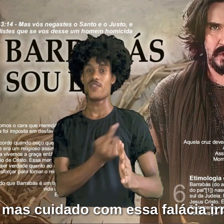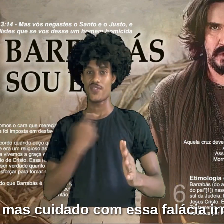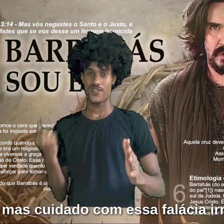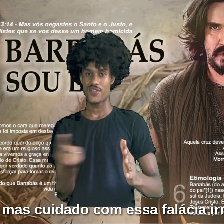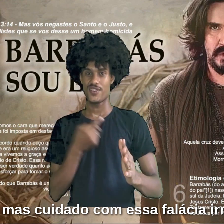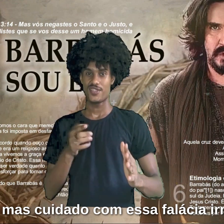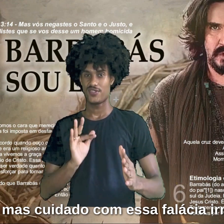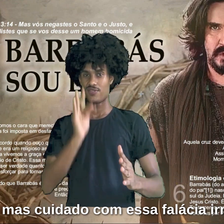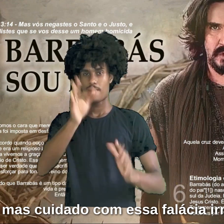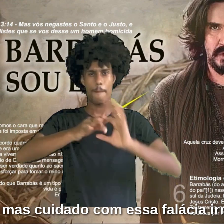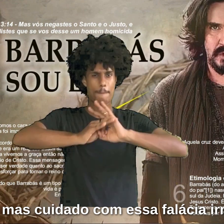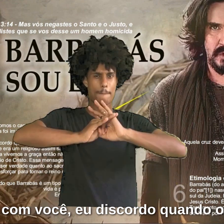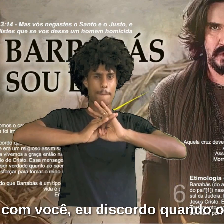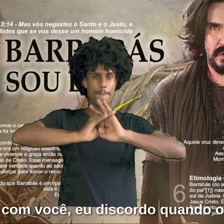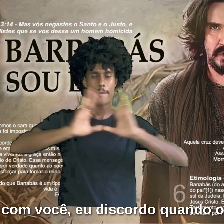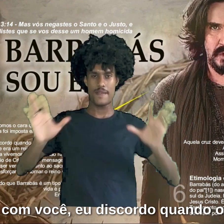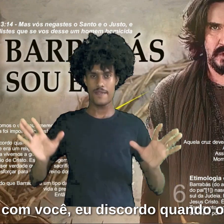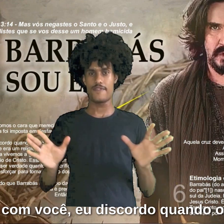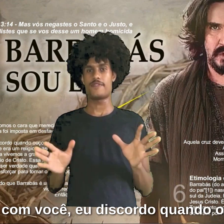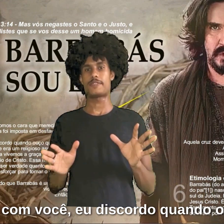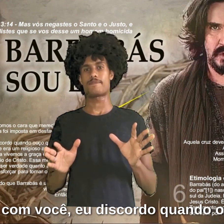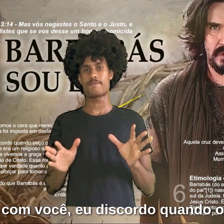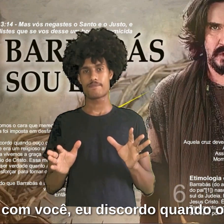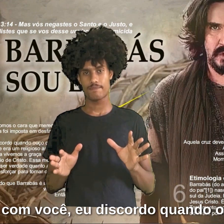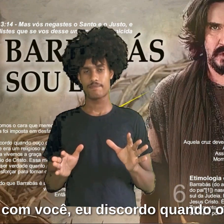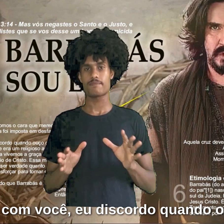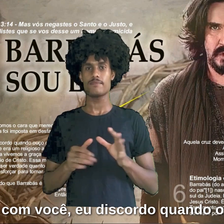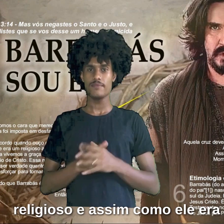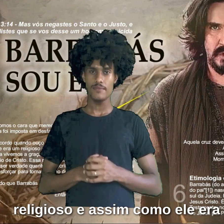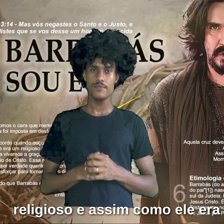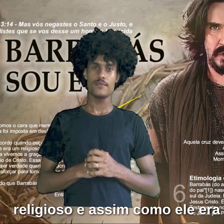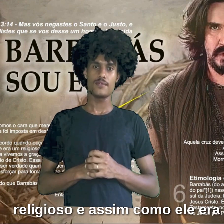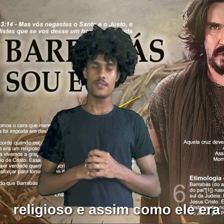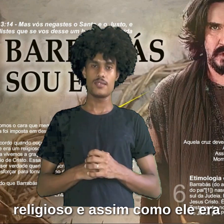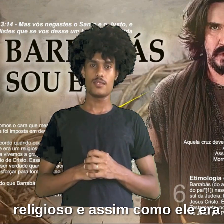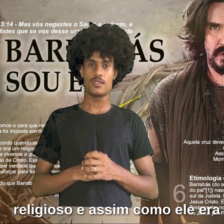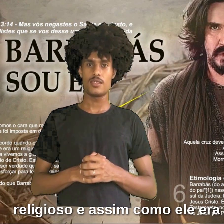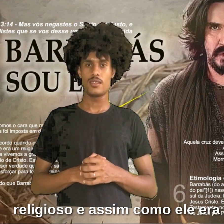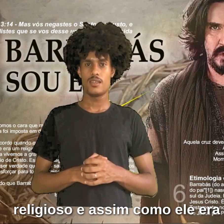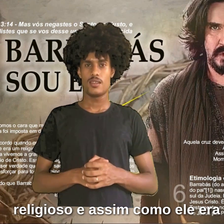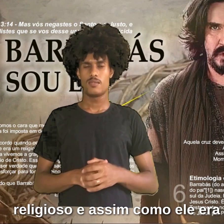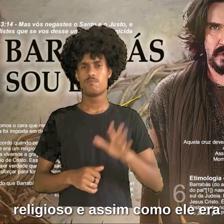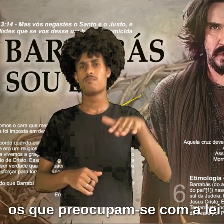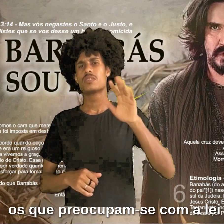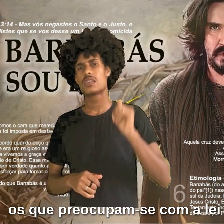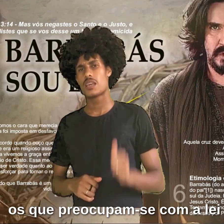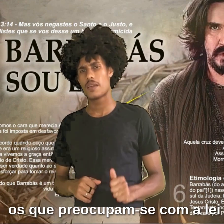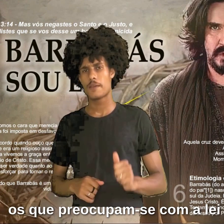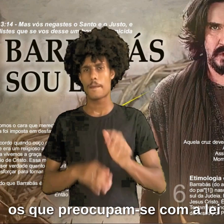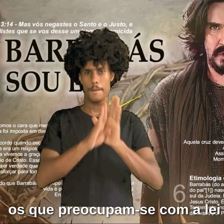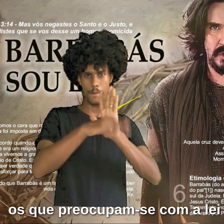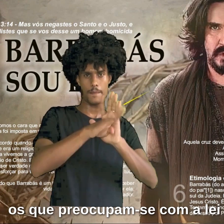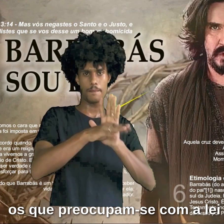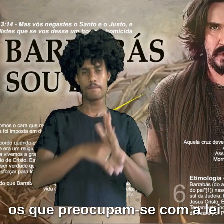essa falácia, irmão. Ó. Então eu quero ler aqui com você, ó. Eu discordo quando ouço que Barrabás era um religioso. E assim como ele era um religioso, assim são os que